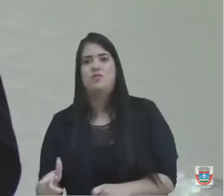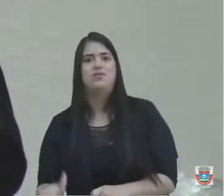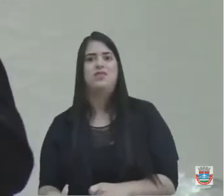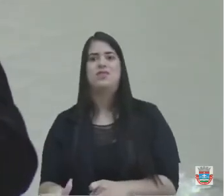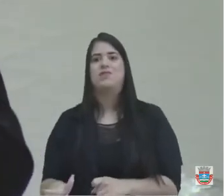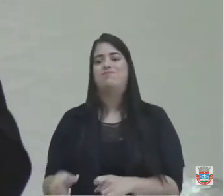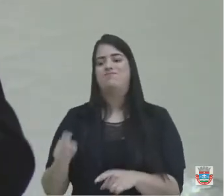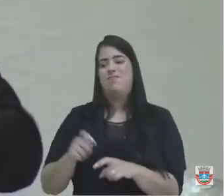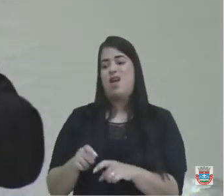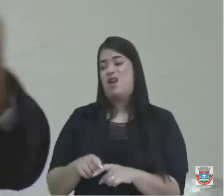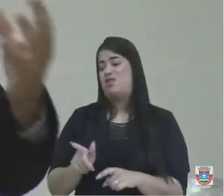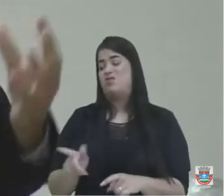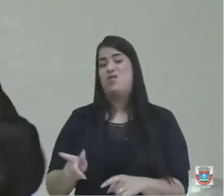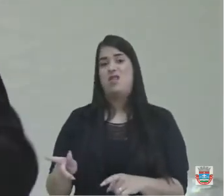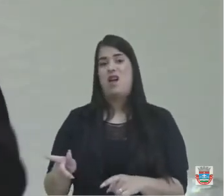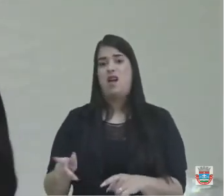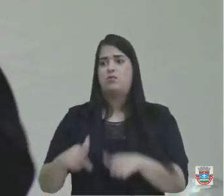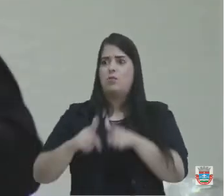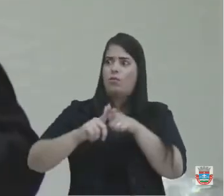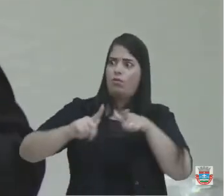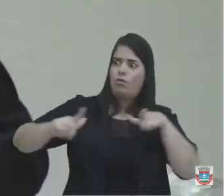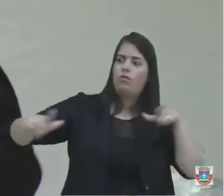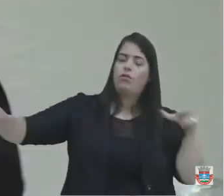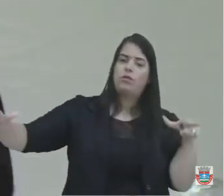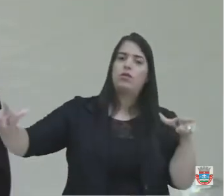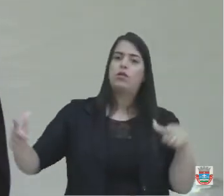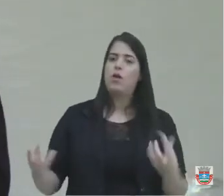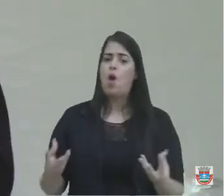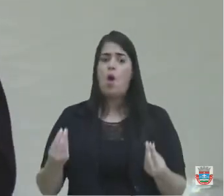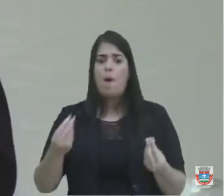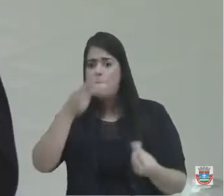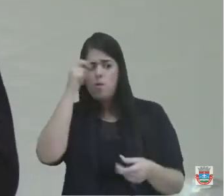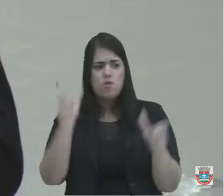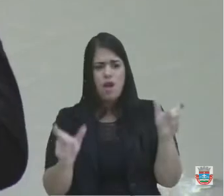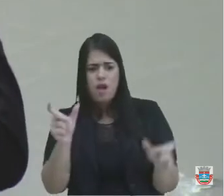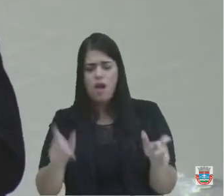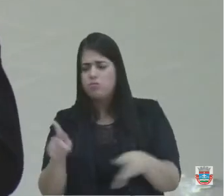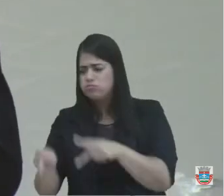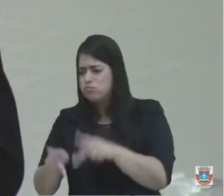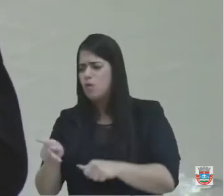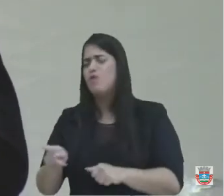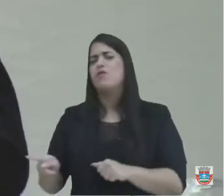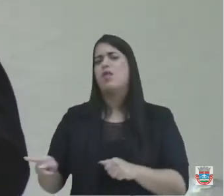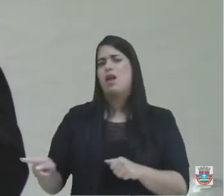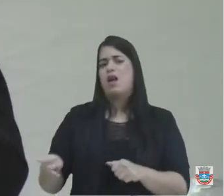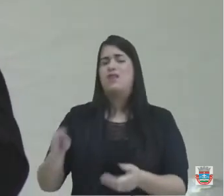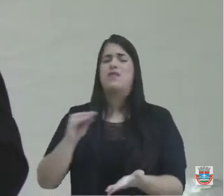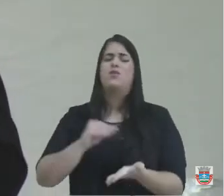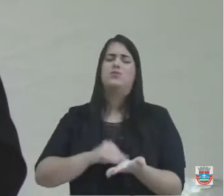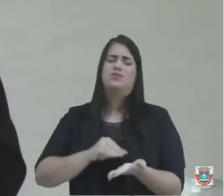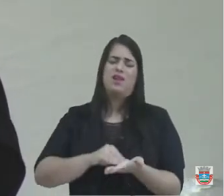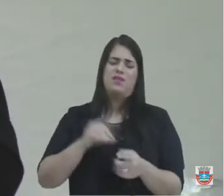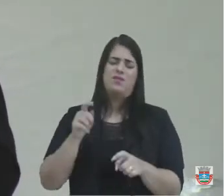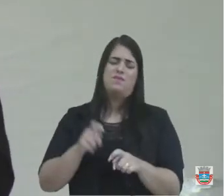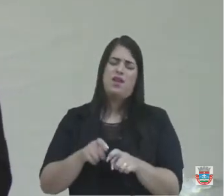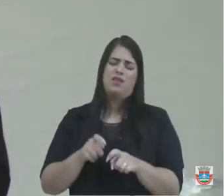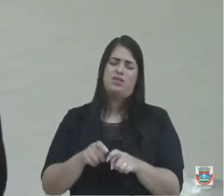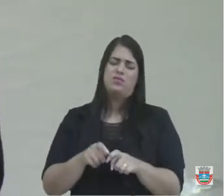ser uma comunidade daquele tamanho daquele porte e faltando médico e aqui sim cobrando